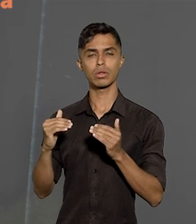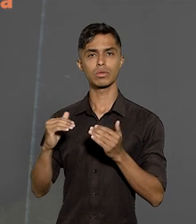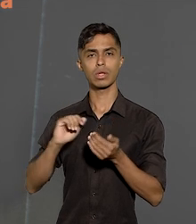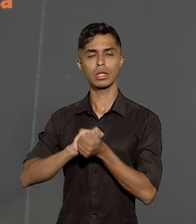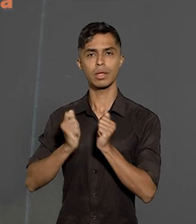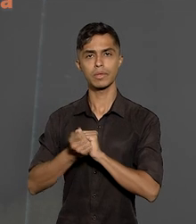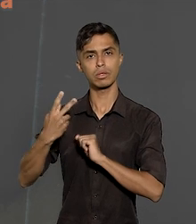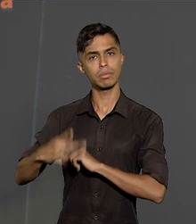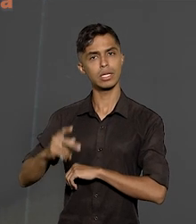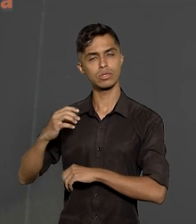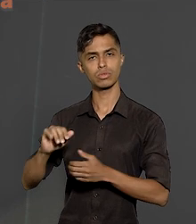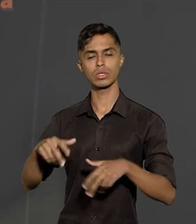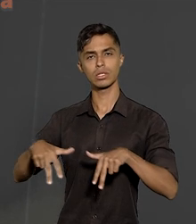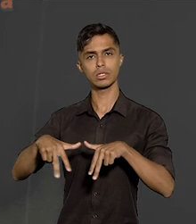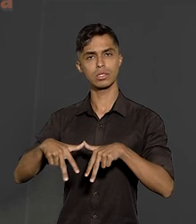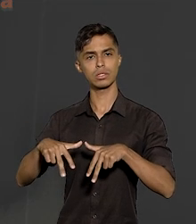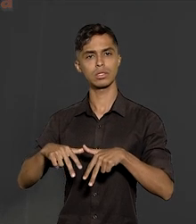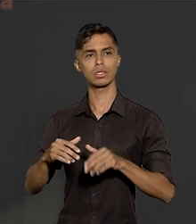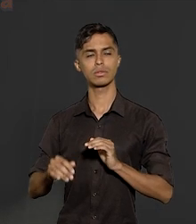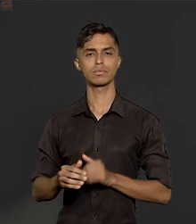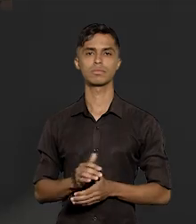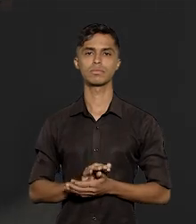sua identidade de gênero.